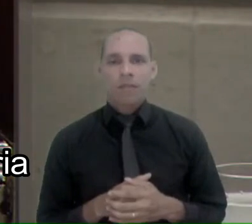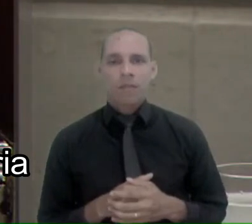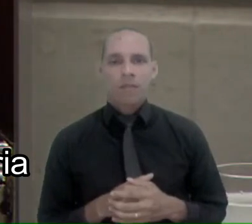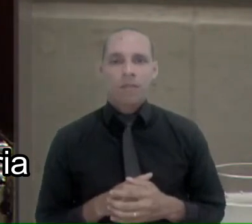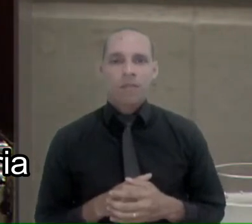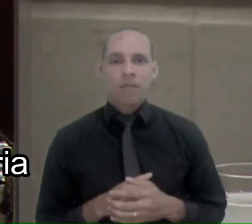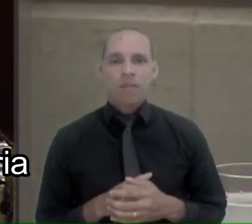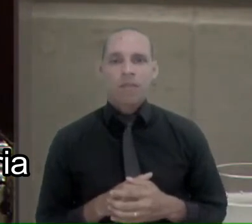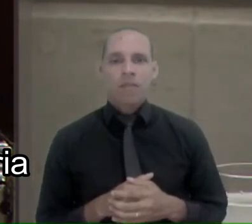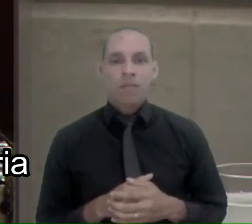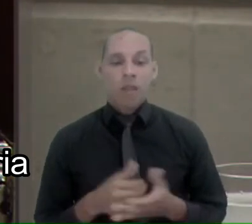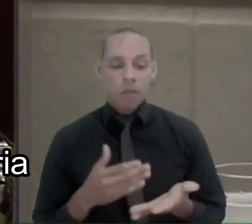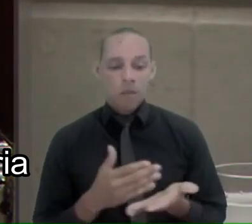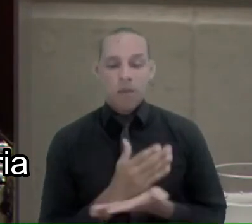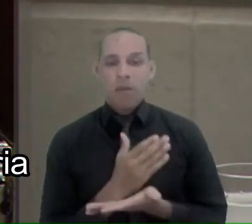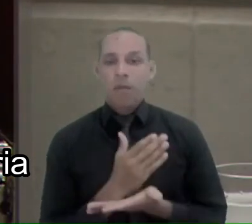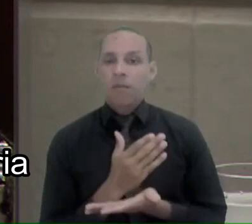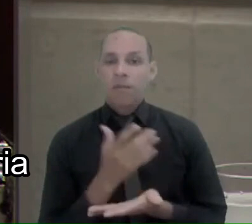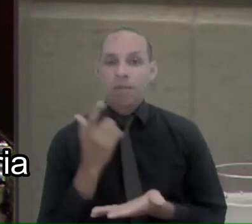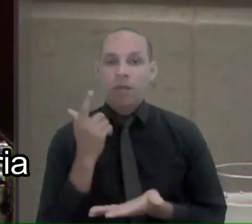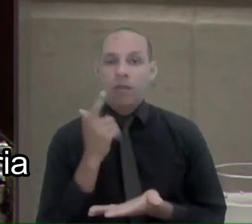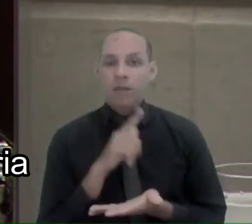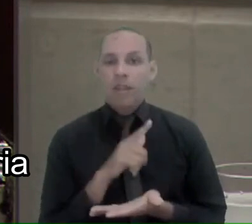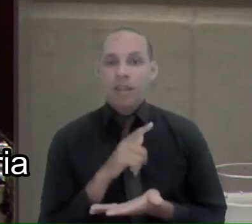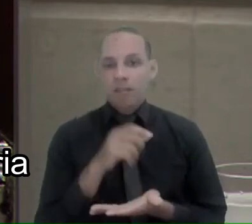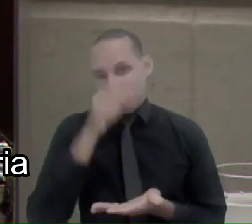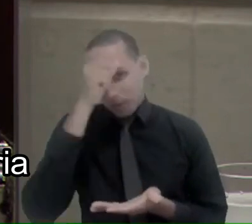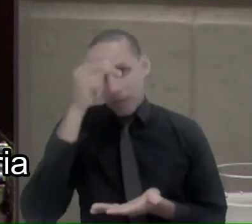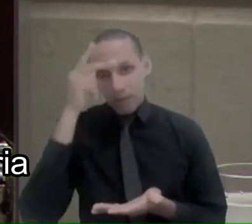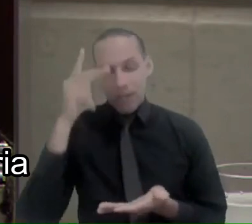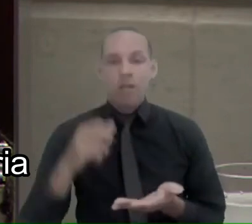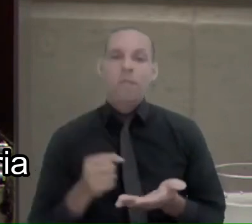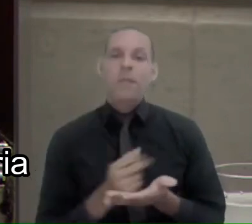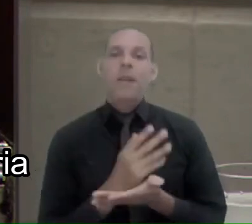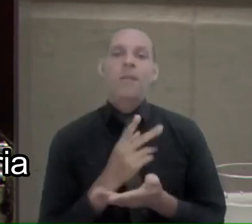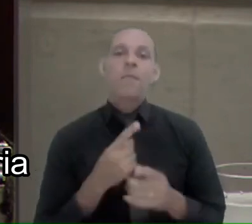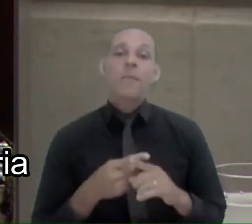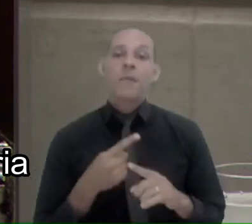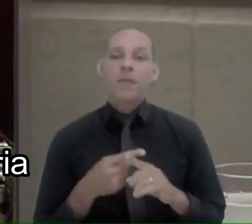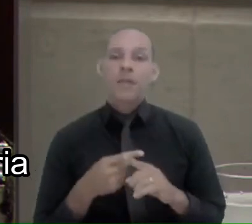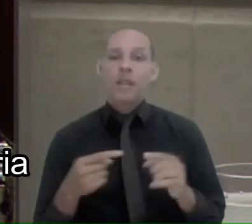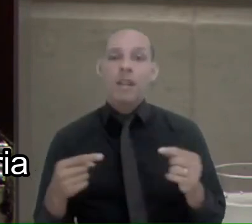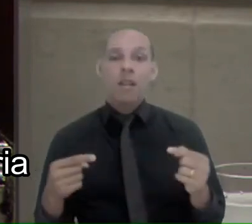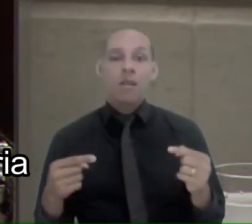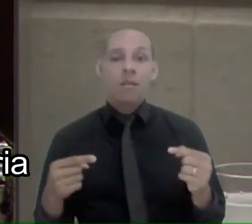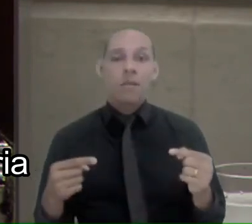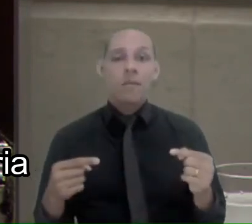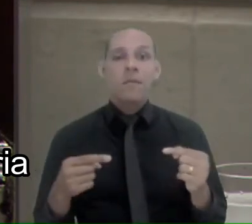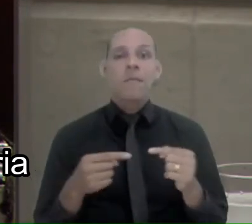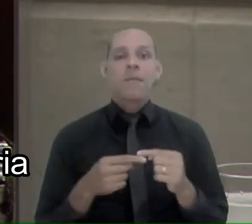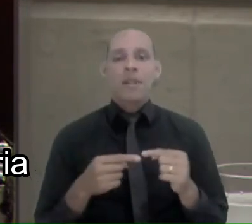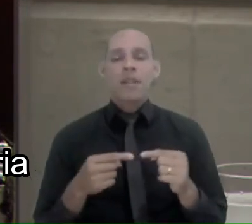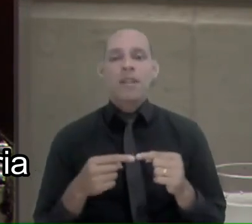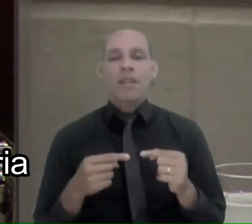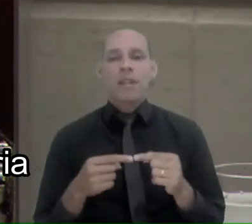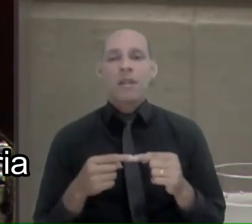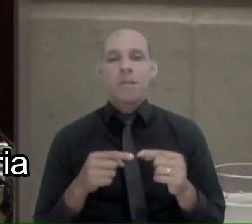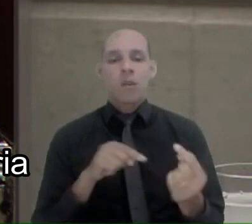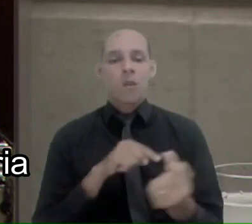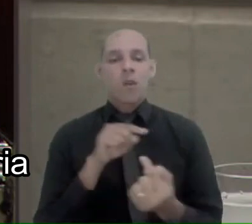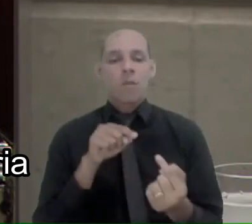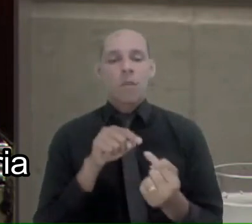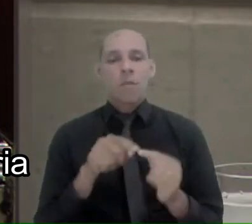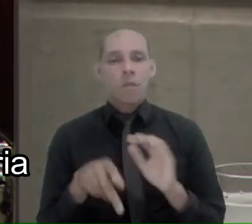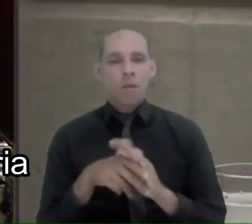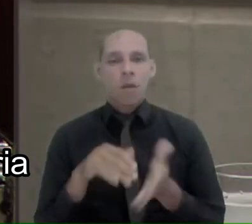a sua promulgação, a sua sanção pelo prefeito da nossa cidade, porque ela vai ao encontro dos objetivos da Secretaria Municipal de Saúde. A Secretaria